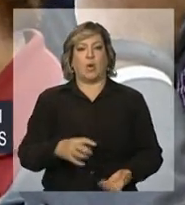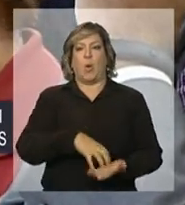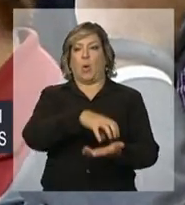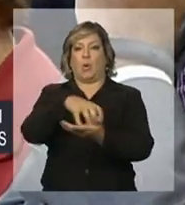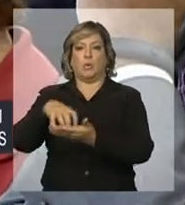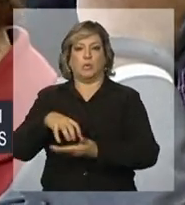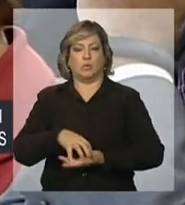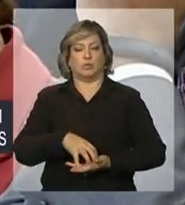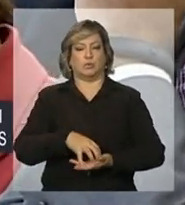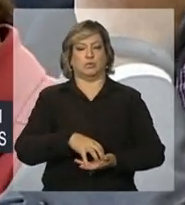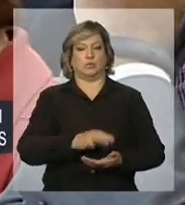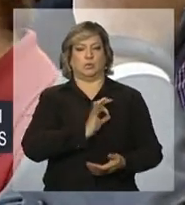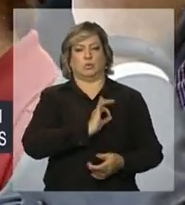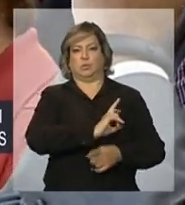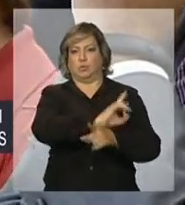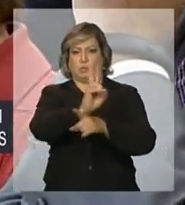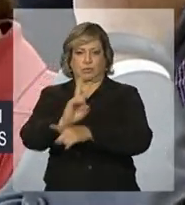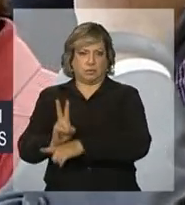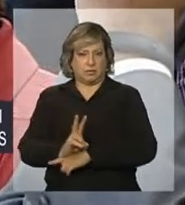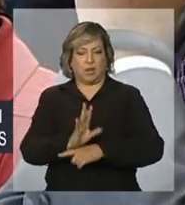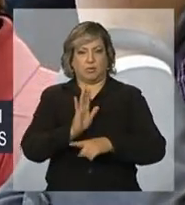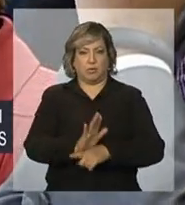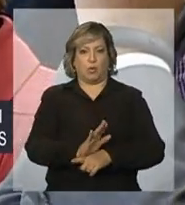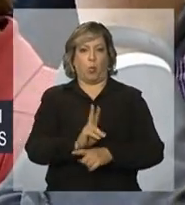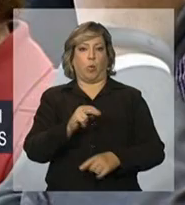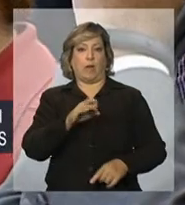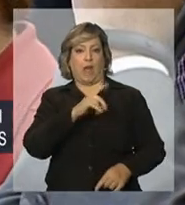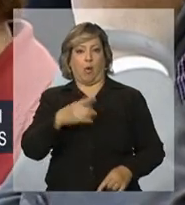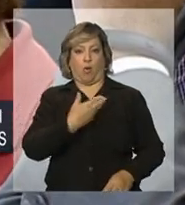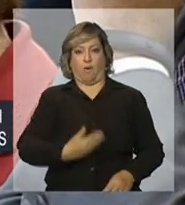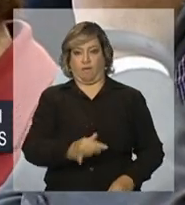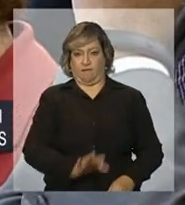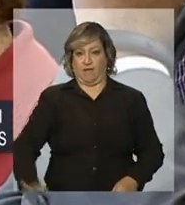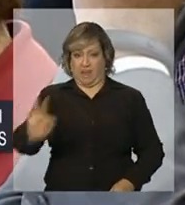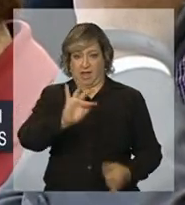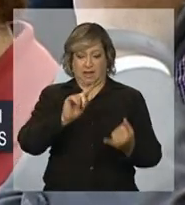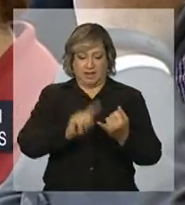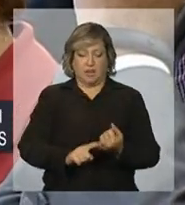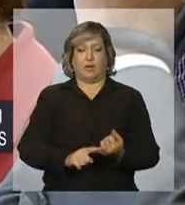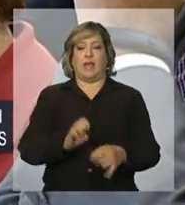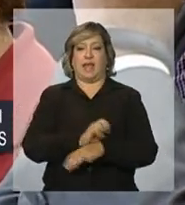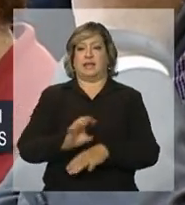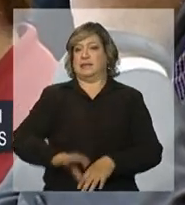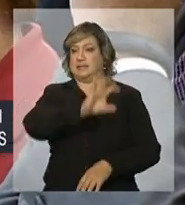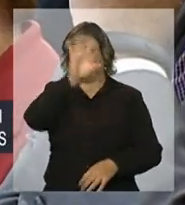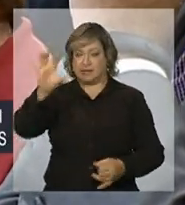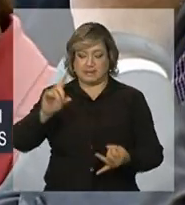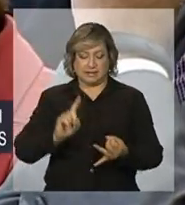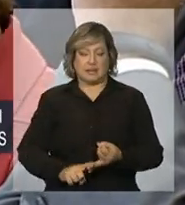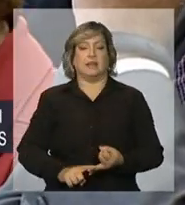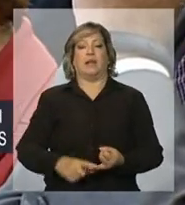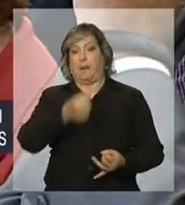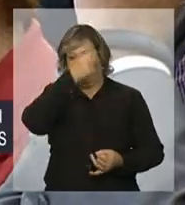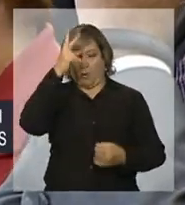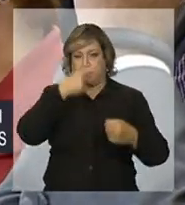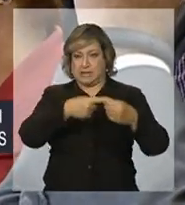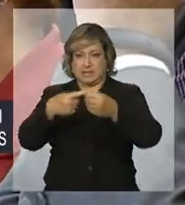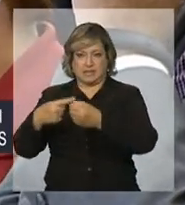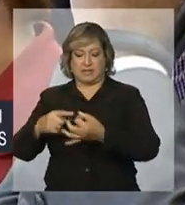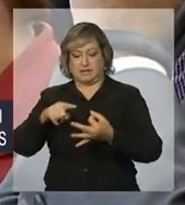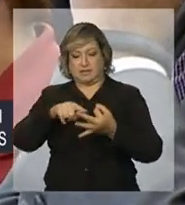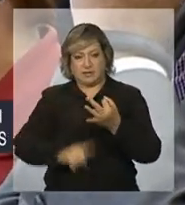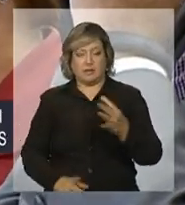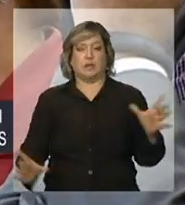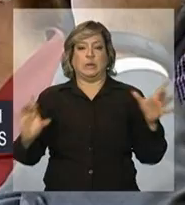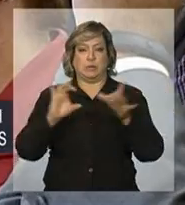de segurança pública, da União, dos estados e dos municípios. E, falando pela